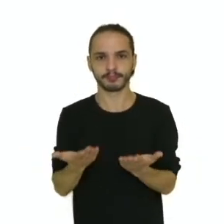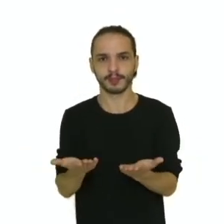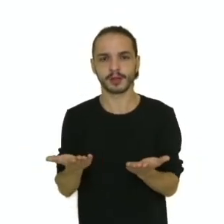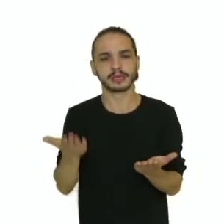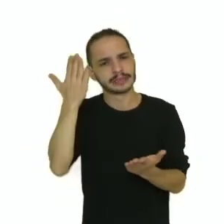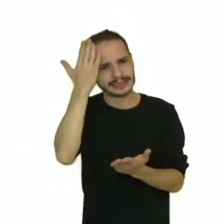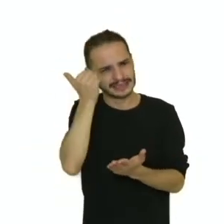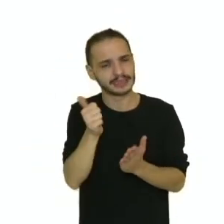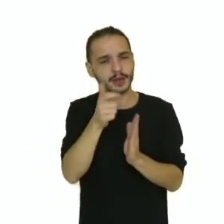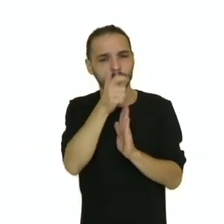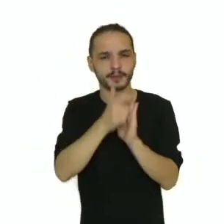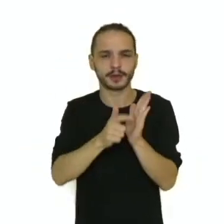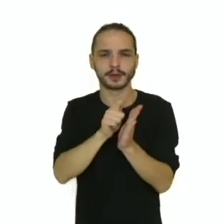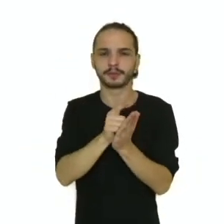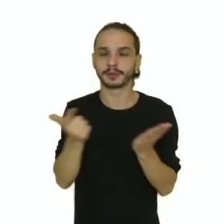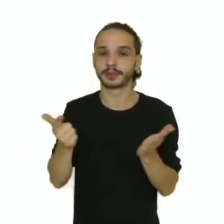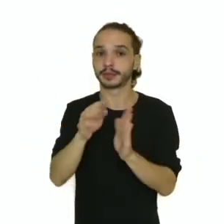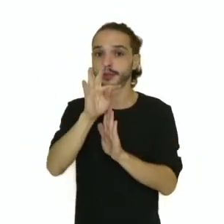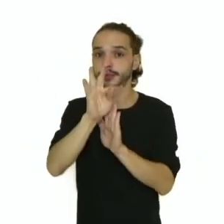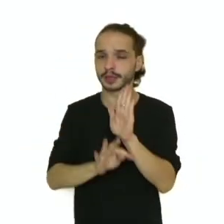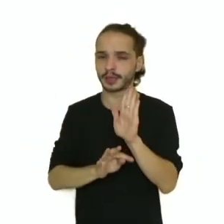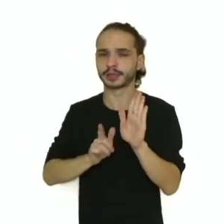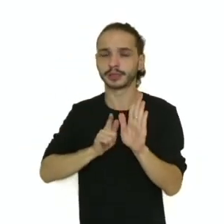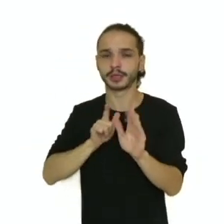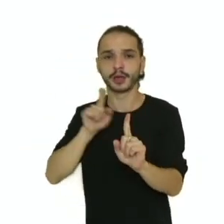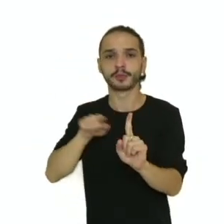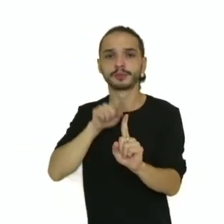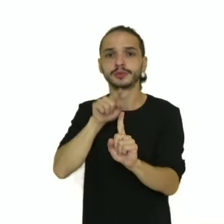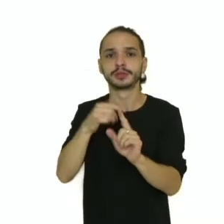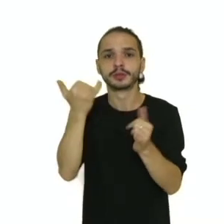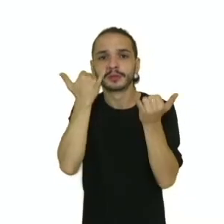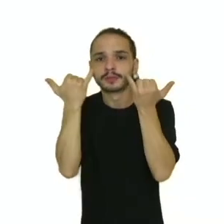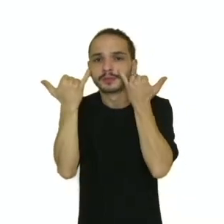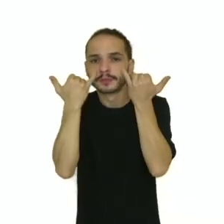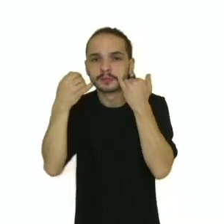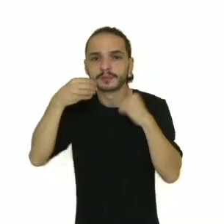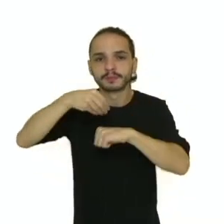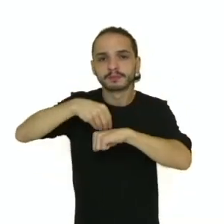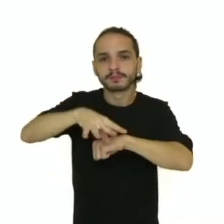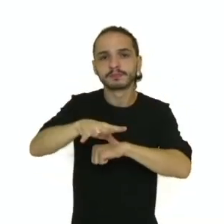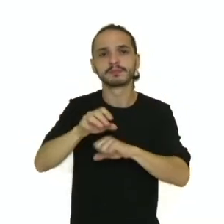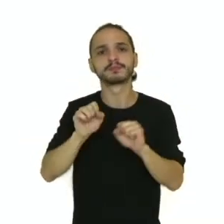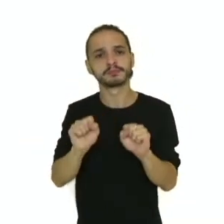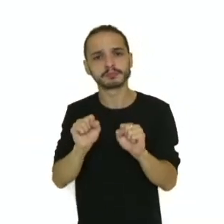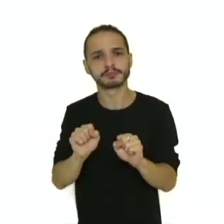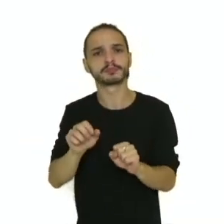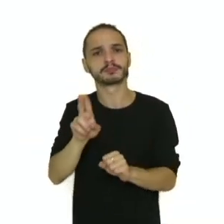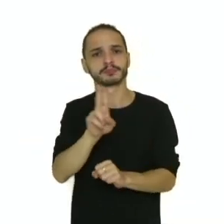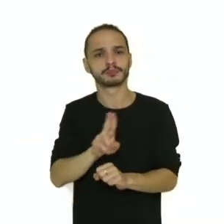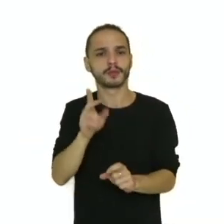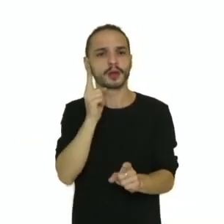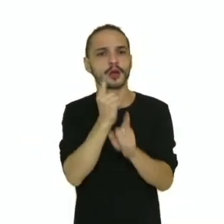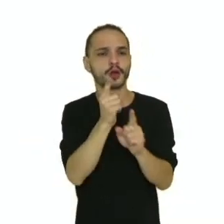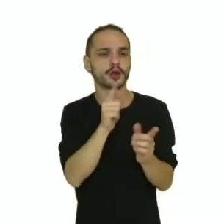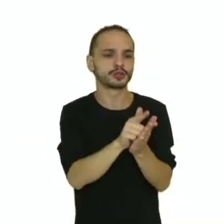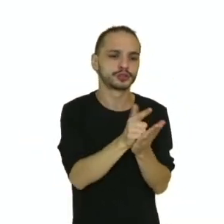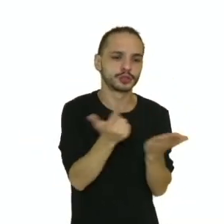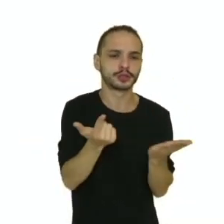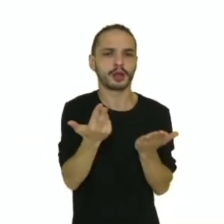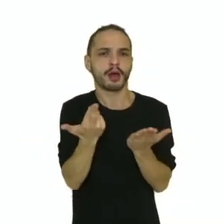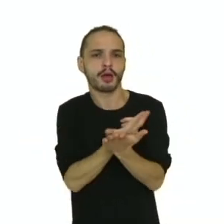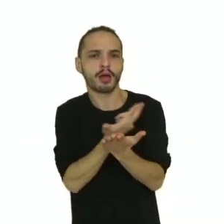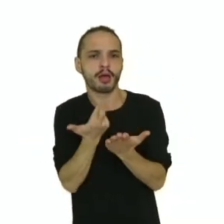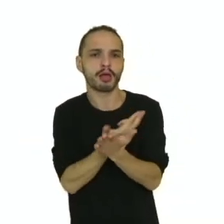um dos gêneros textuais com função informativa, podemos encontrá-la nos meios de comunicação, como jornais, revistas e